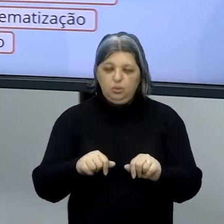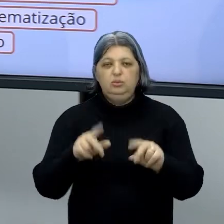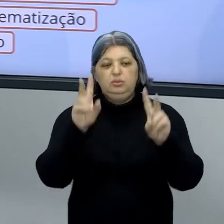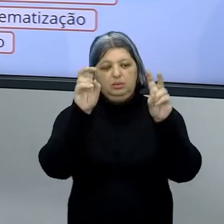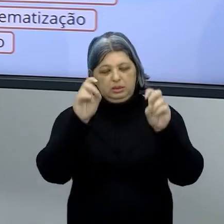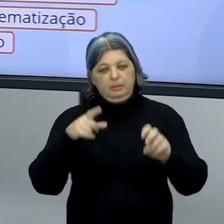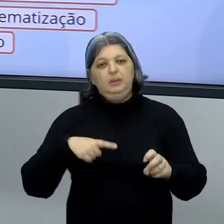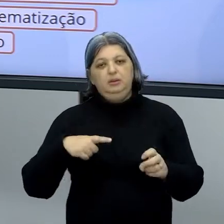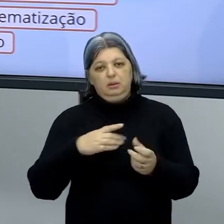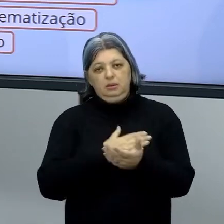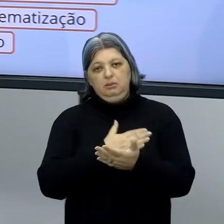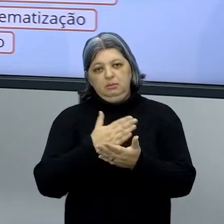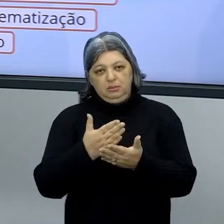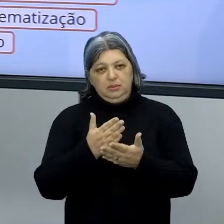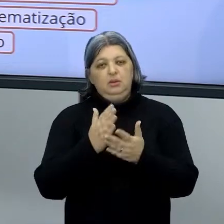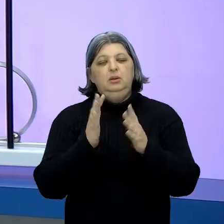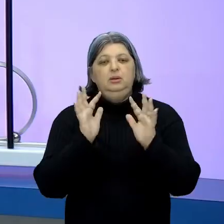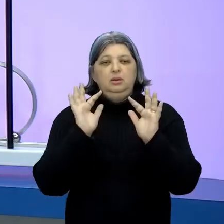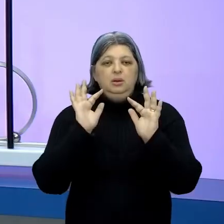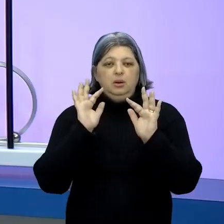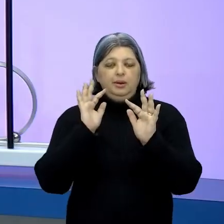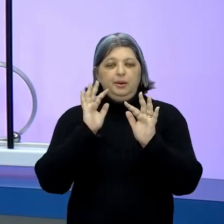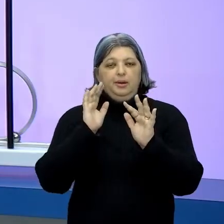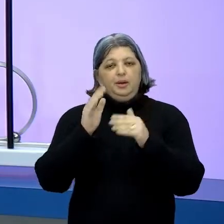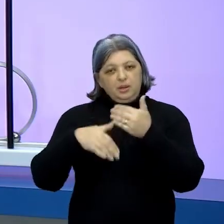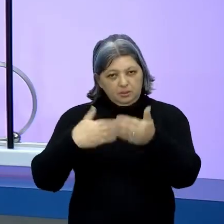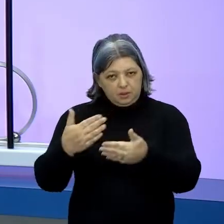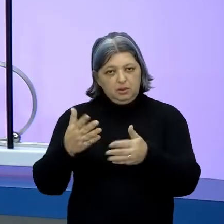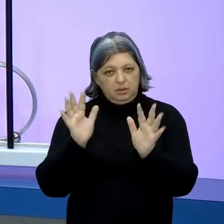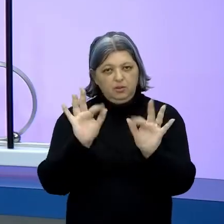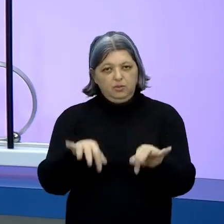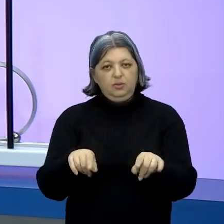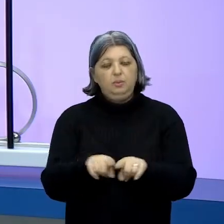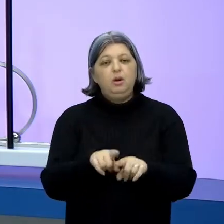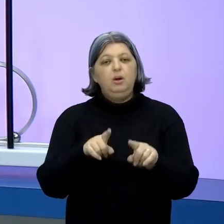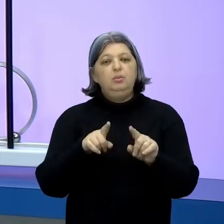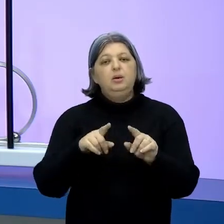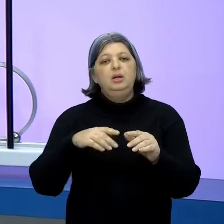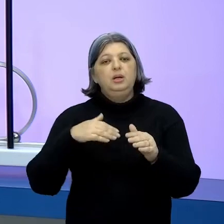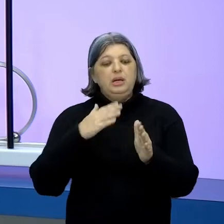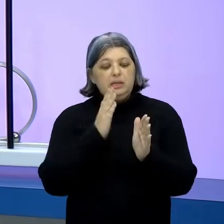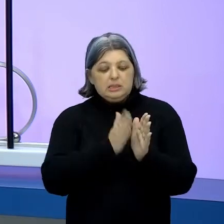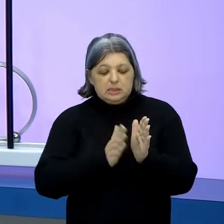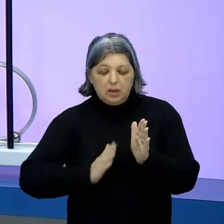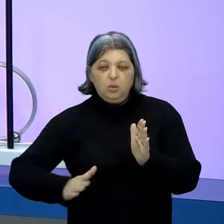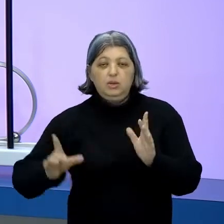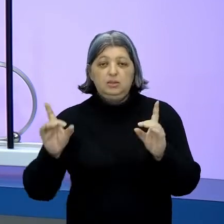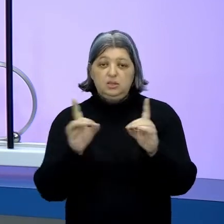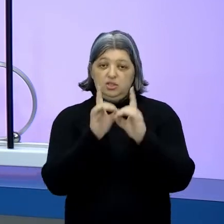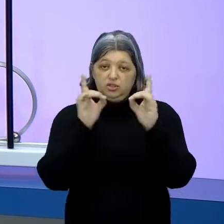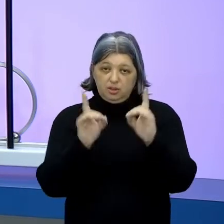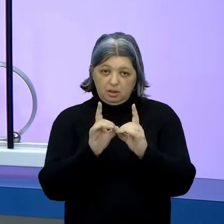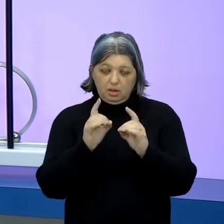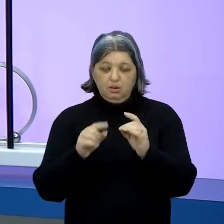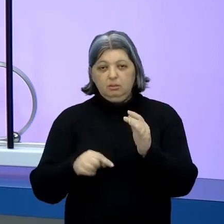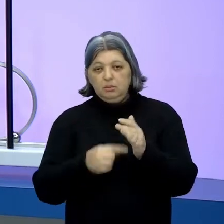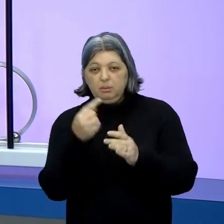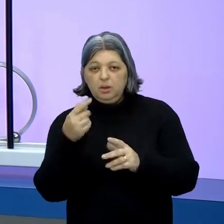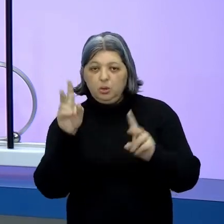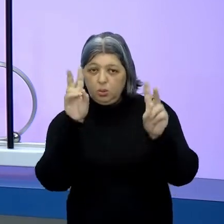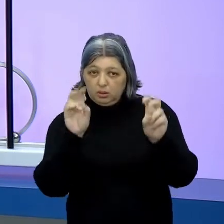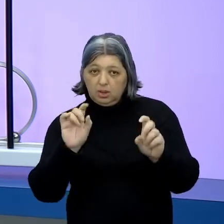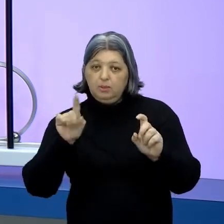desenvolvimento e sistematização. É isso. Exatamente, é uma sequência didática, né? Então a gente vai conhecer primeiro o assunto, desenvolvê-lo e aí a